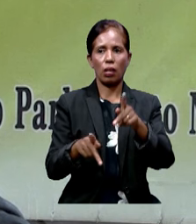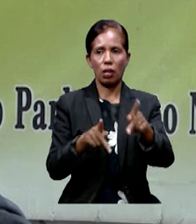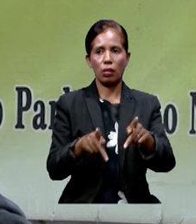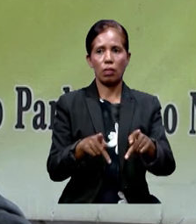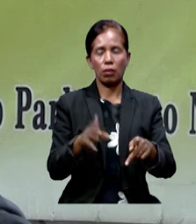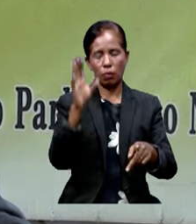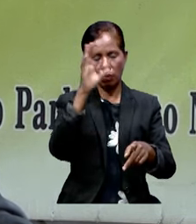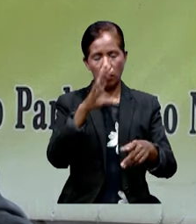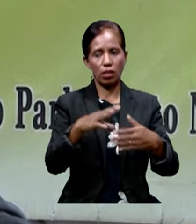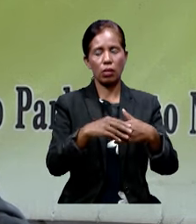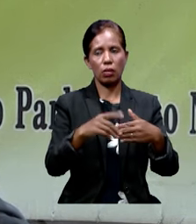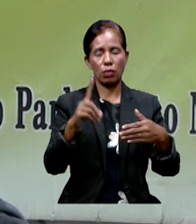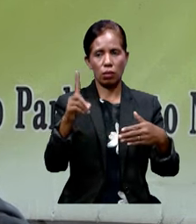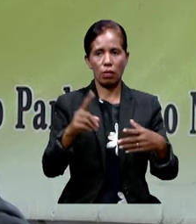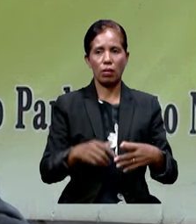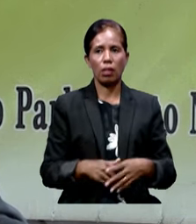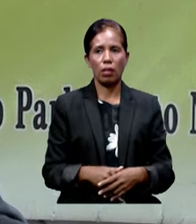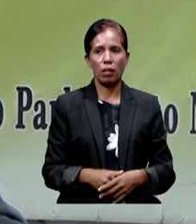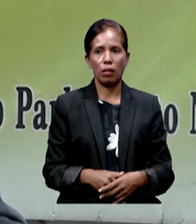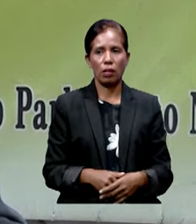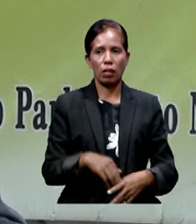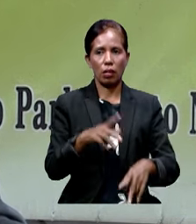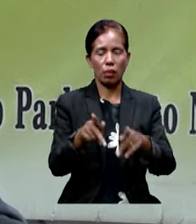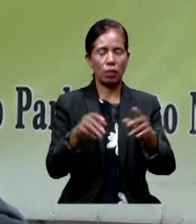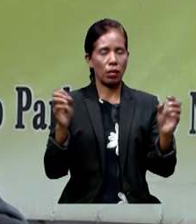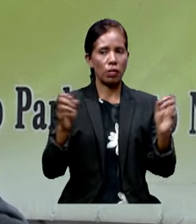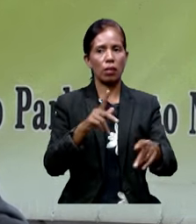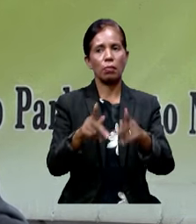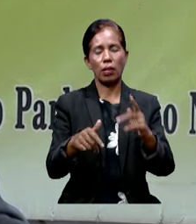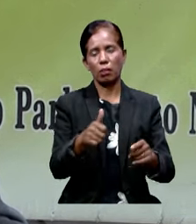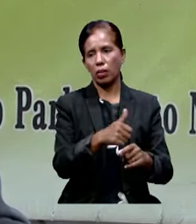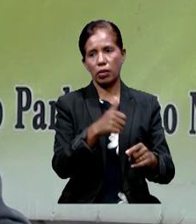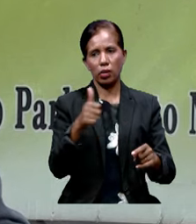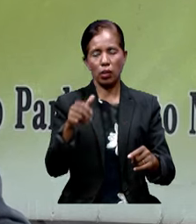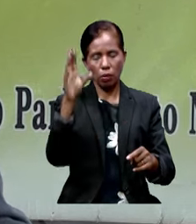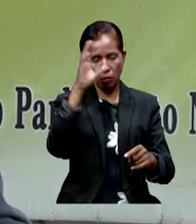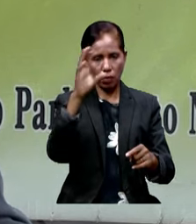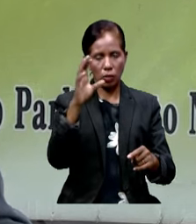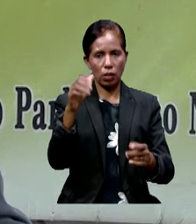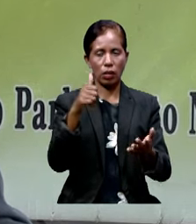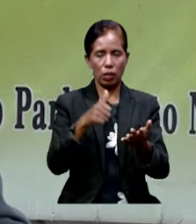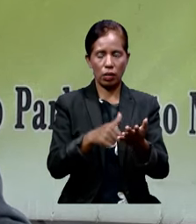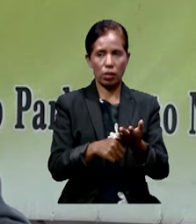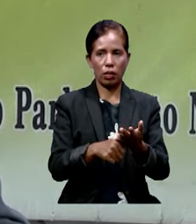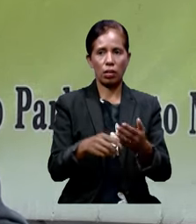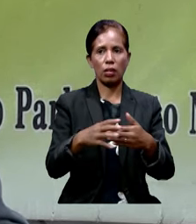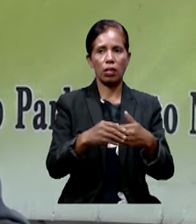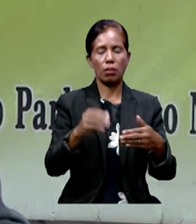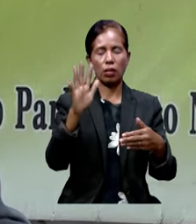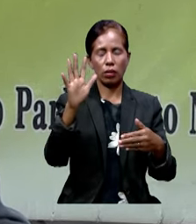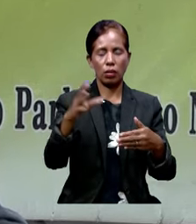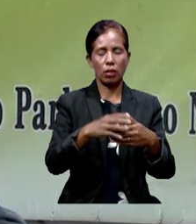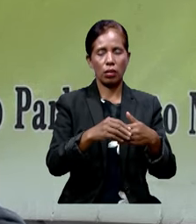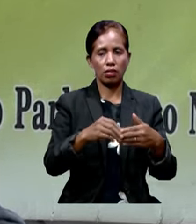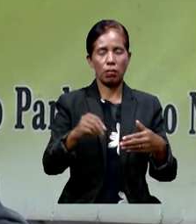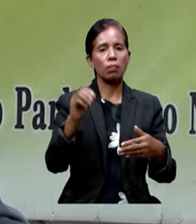dólar. Coin. Ema laos ba ema sana bemaka buka notas 5 dolar 10 dolar 100